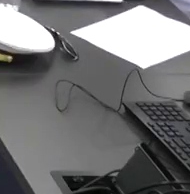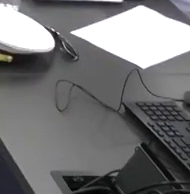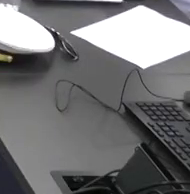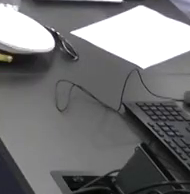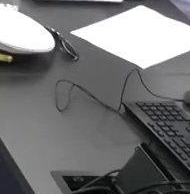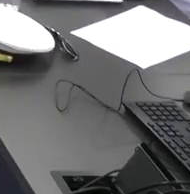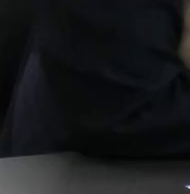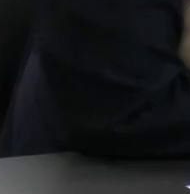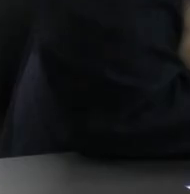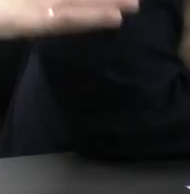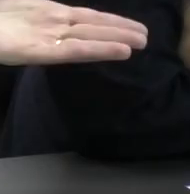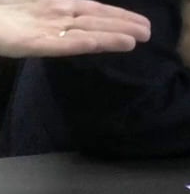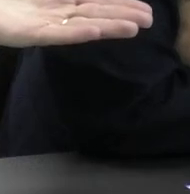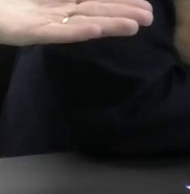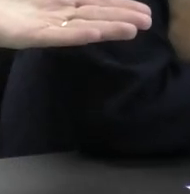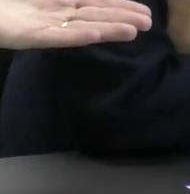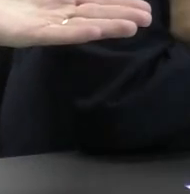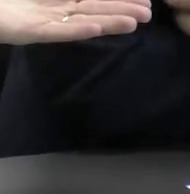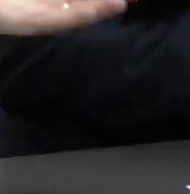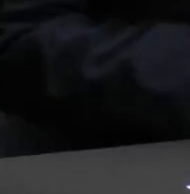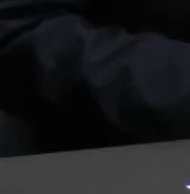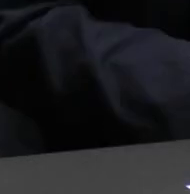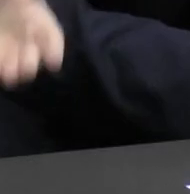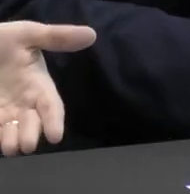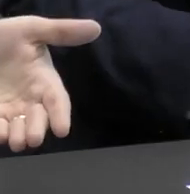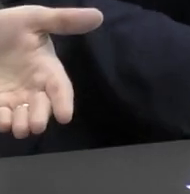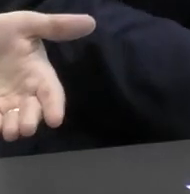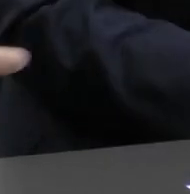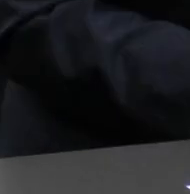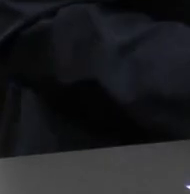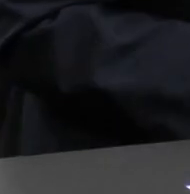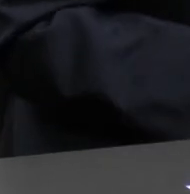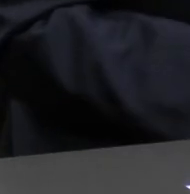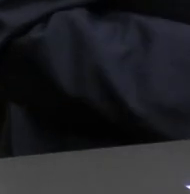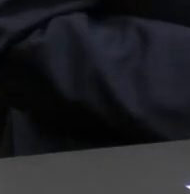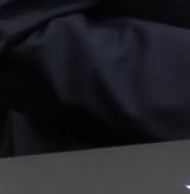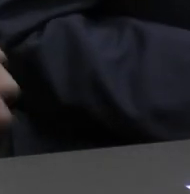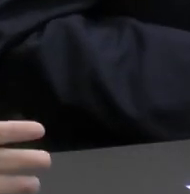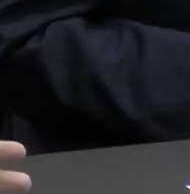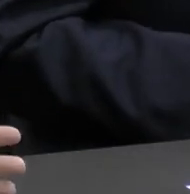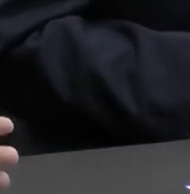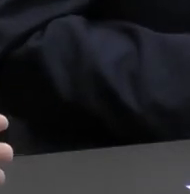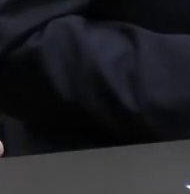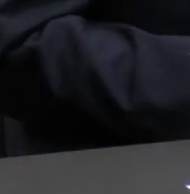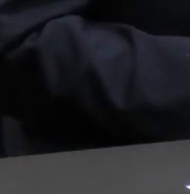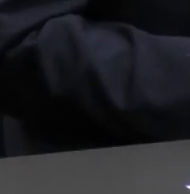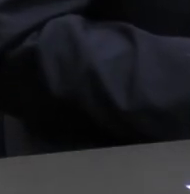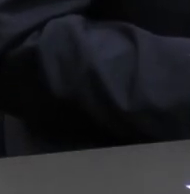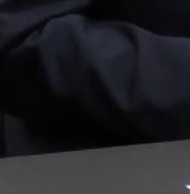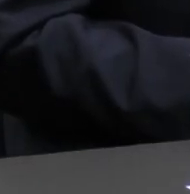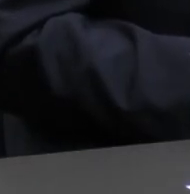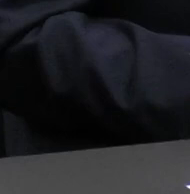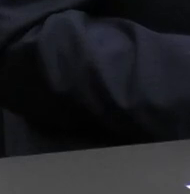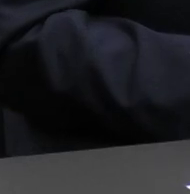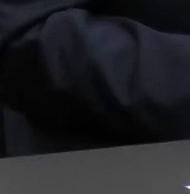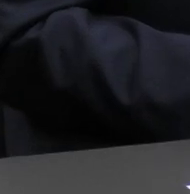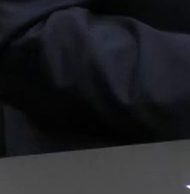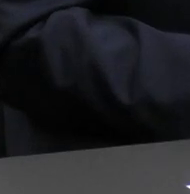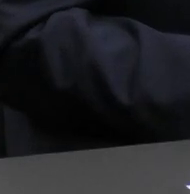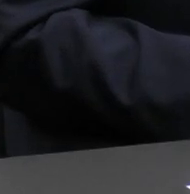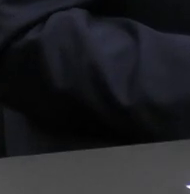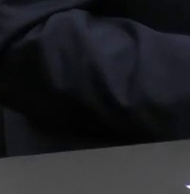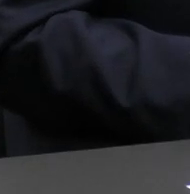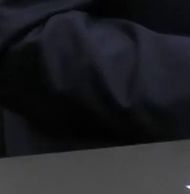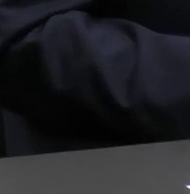ano, o navio que é da Libéria já foi para a África, não perdeu completamente a efetividade do Tribunal Marítimo, o senhor acha que